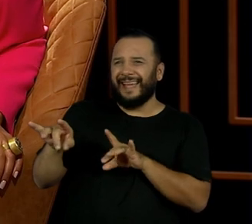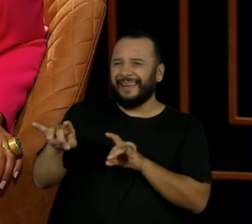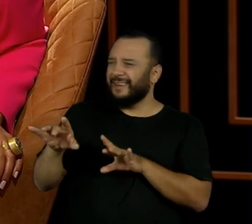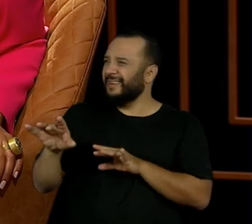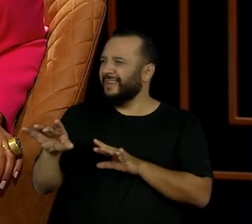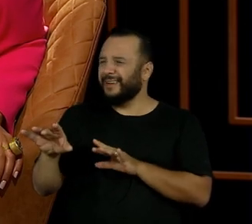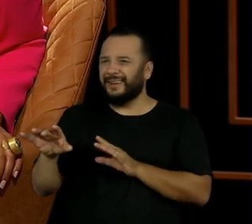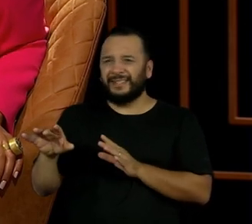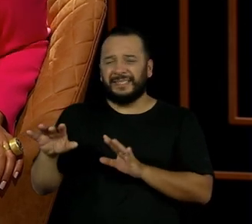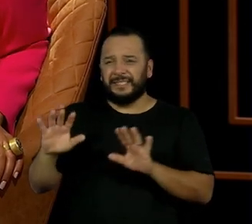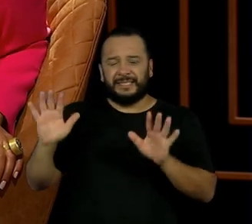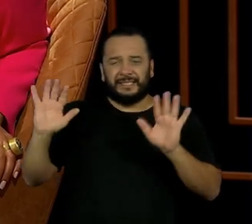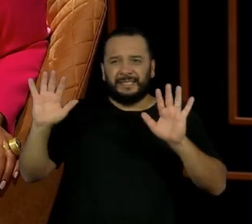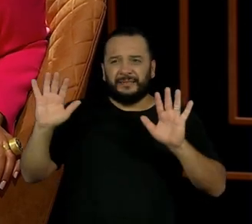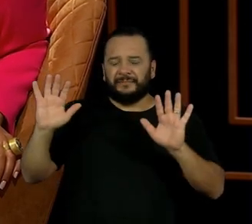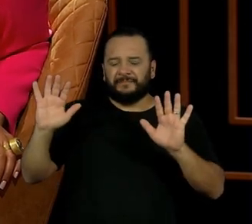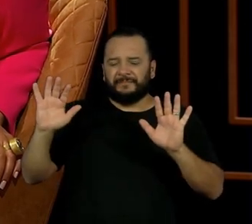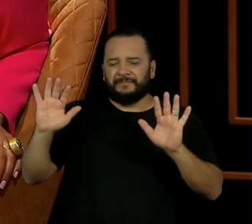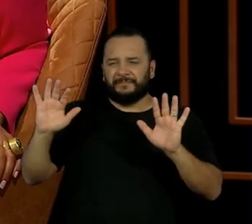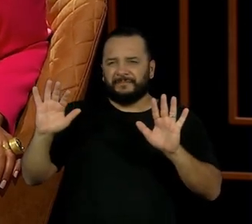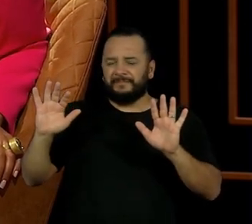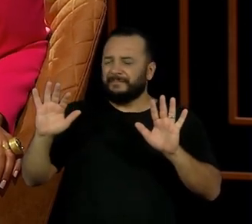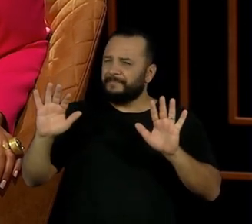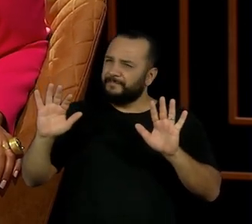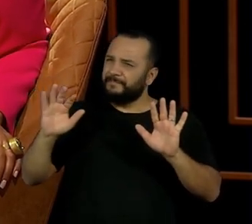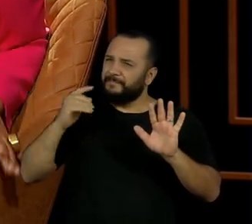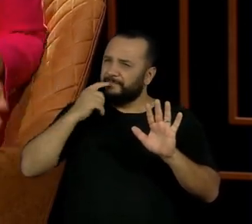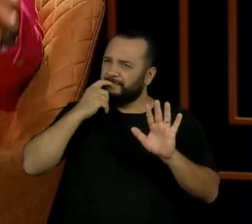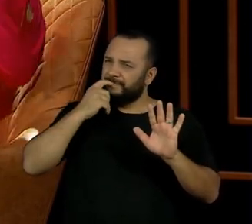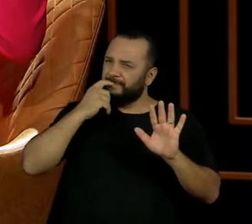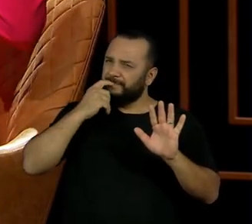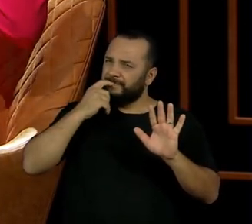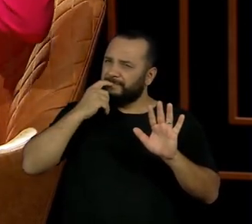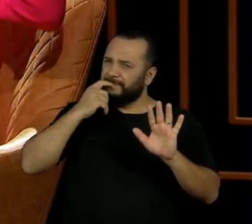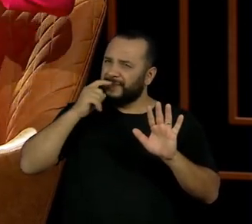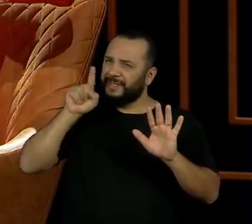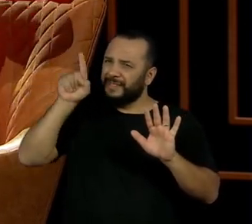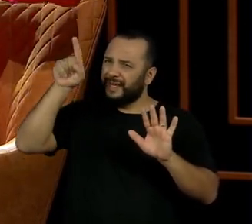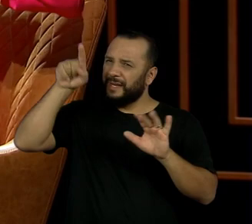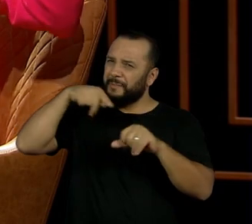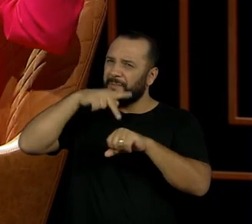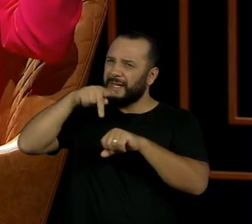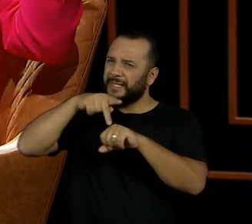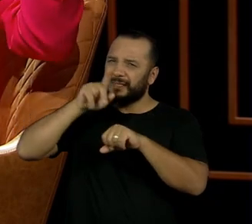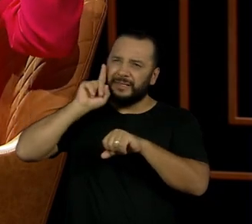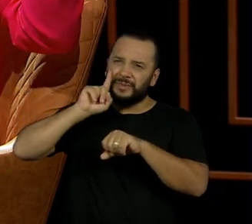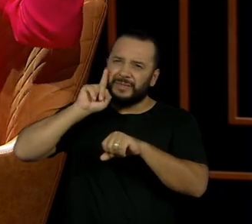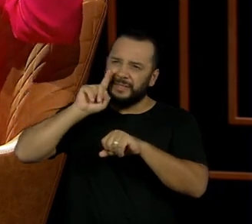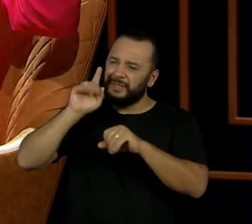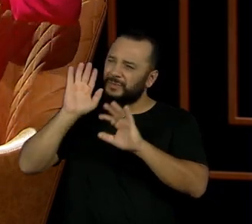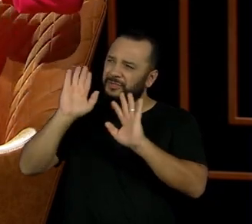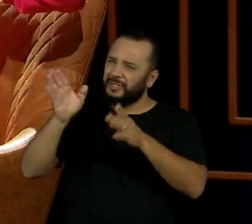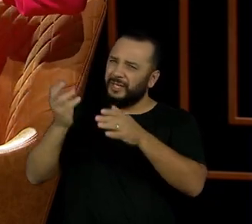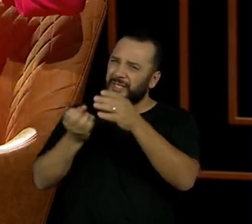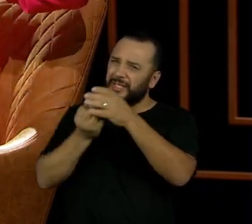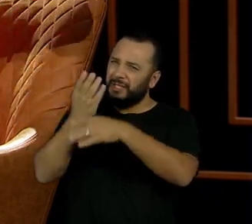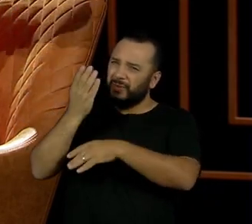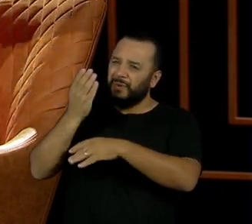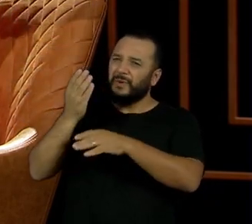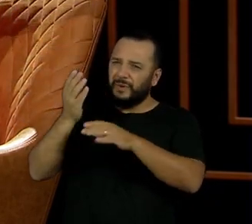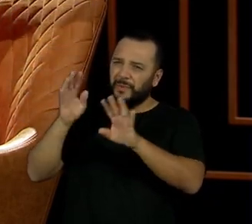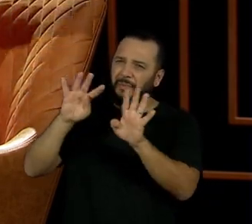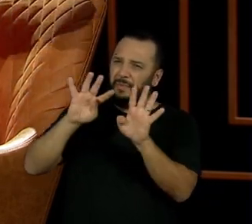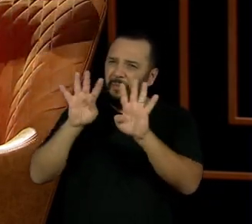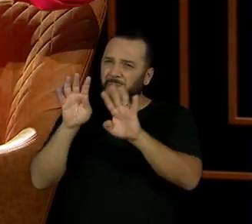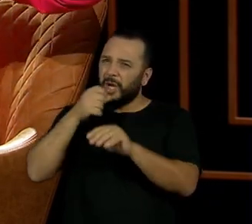envolvida assim Mas aí teve uma hora que eu falei gente se os americanos que criaram a história que teve